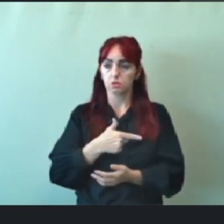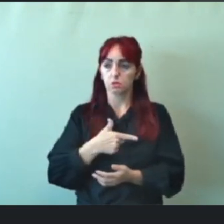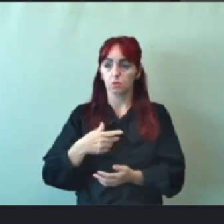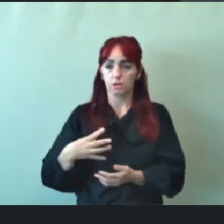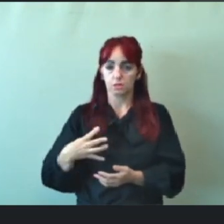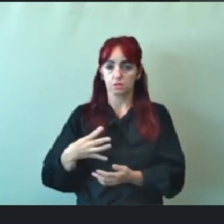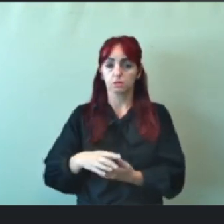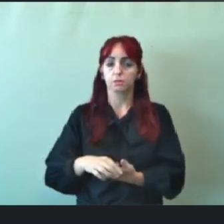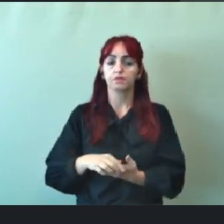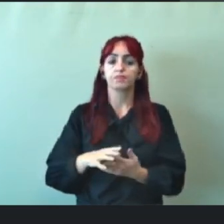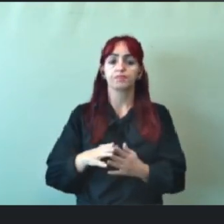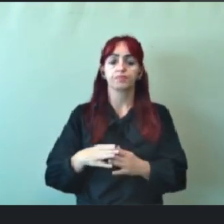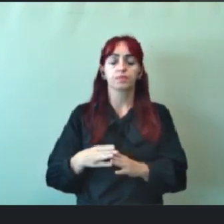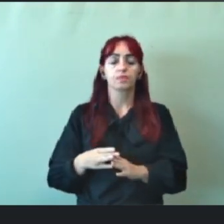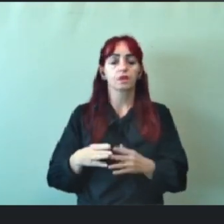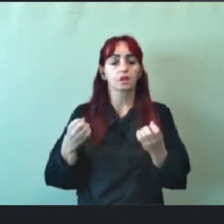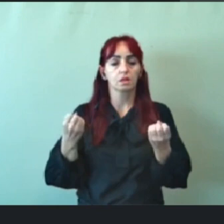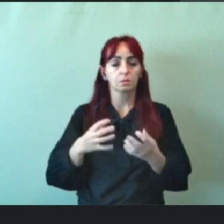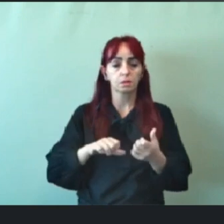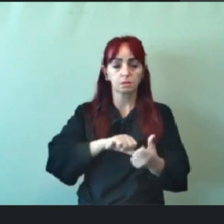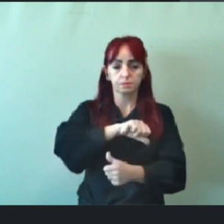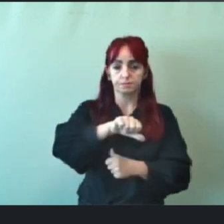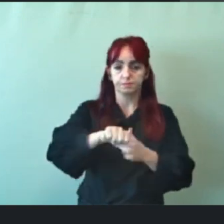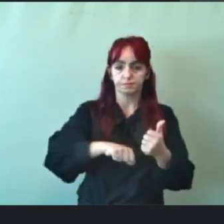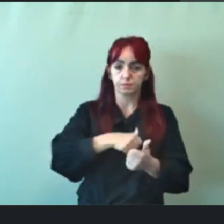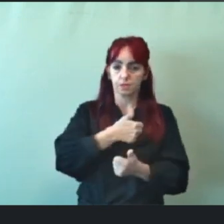alteração do horário para as 9:30.